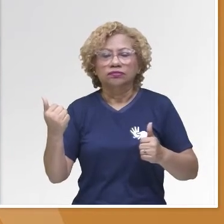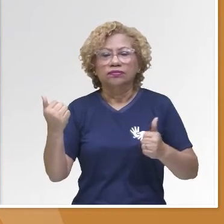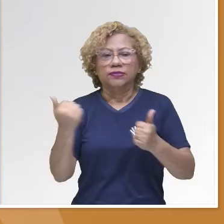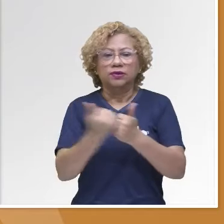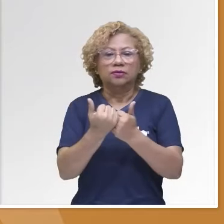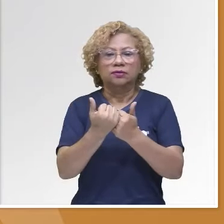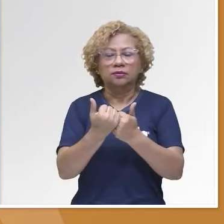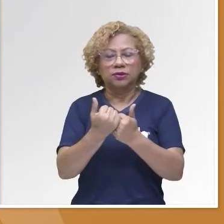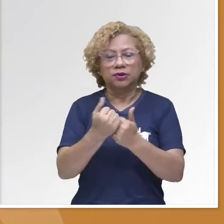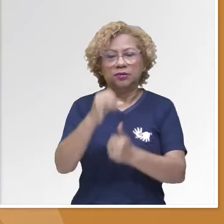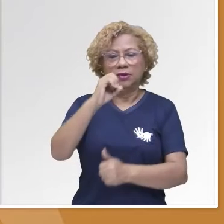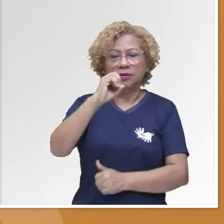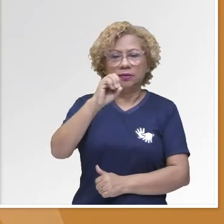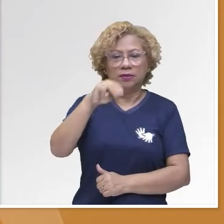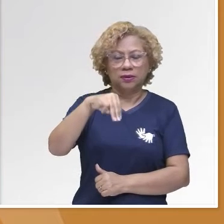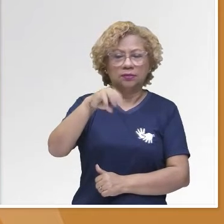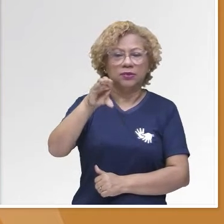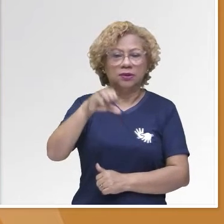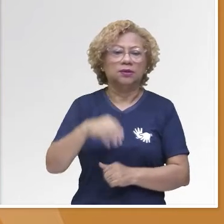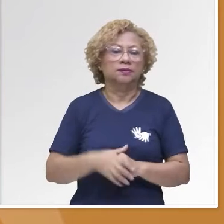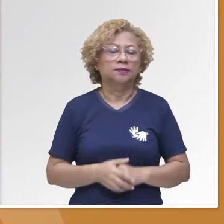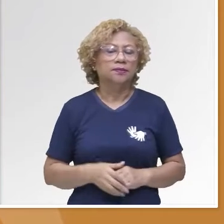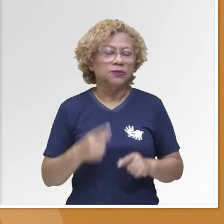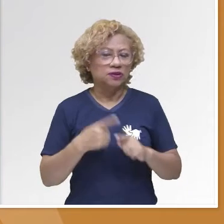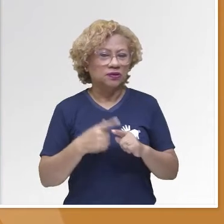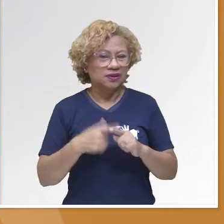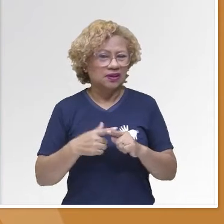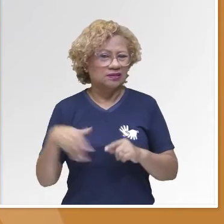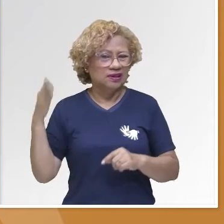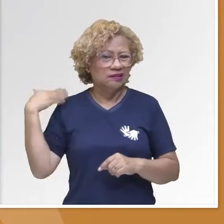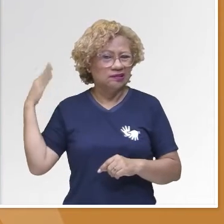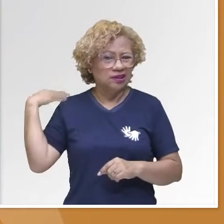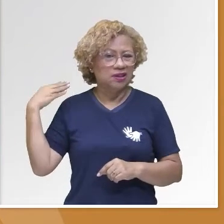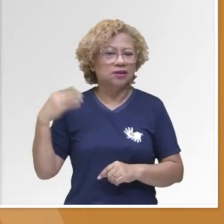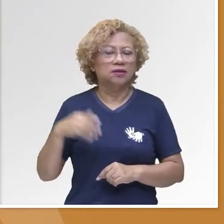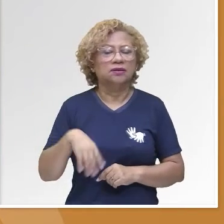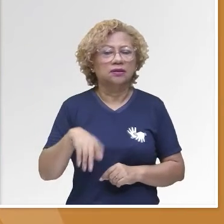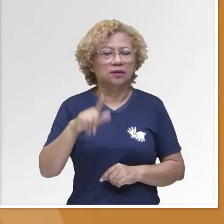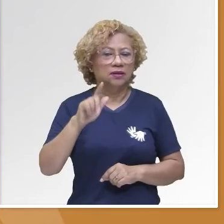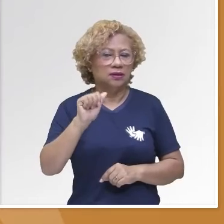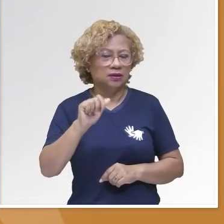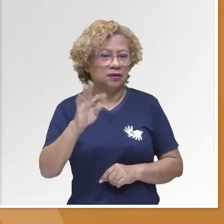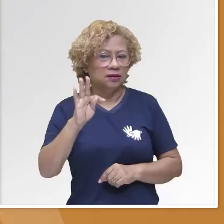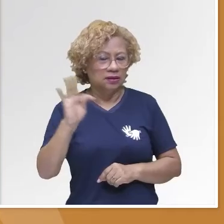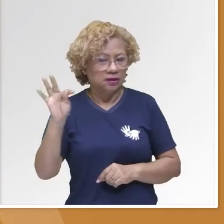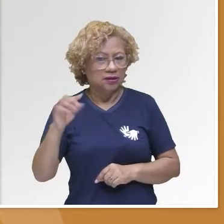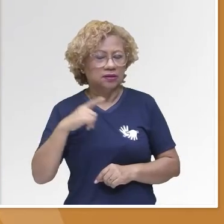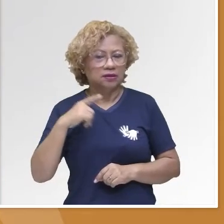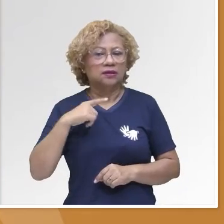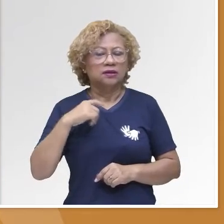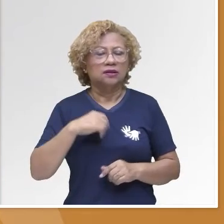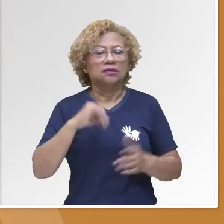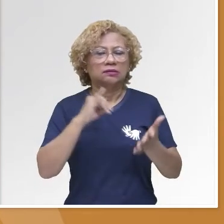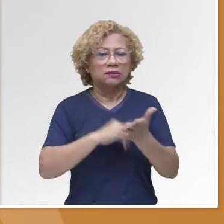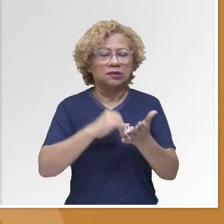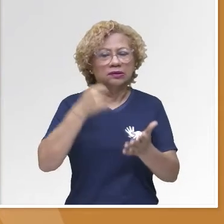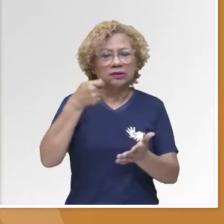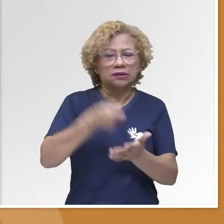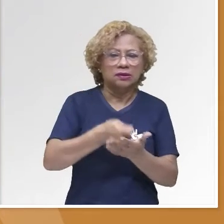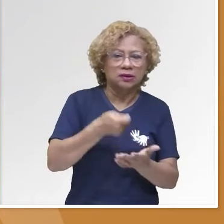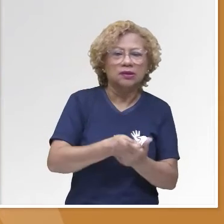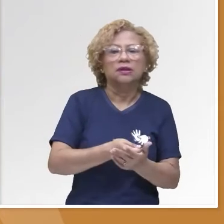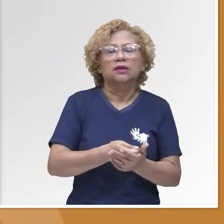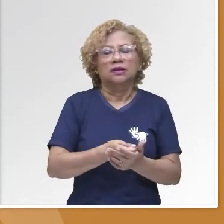Comércio, até mesmo porque quando se tinha somente esse Acordo Geral de Tarifas e de Comércio, estava muito limitado